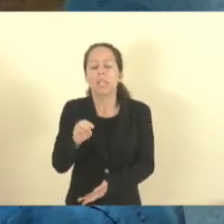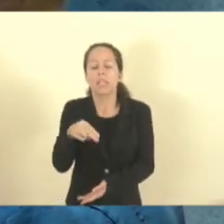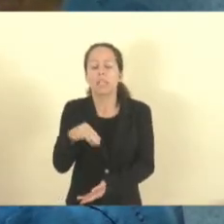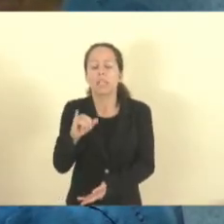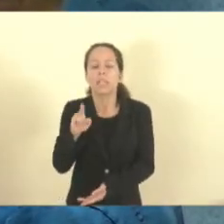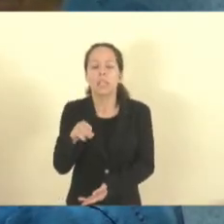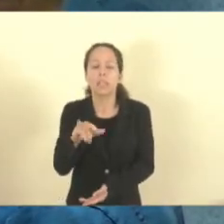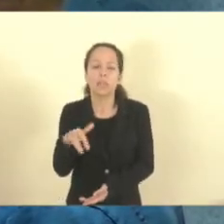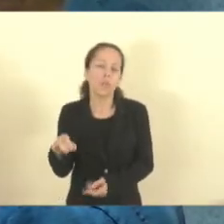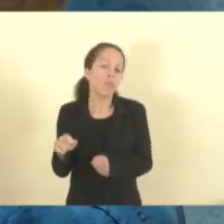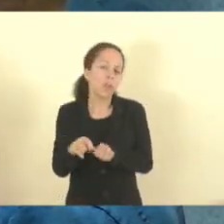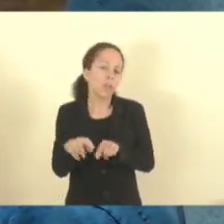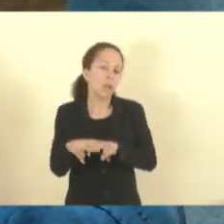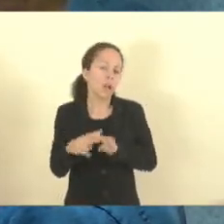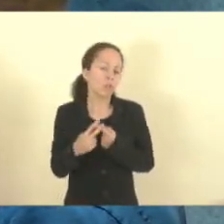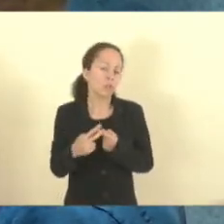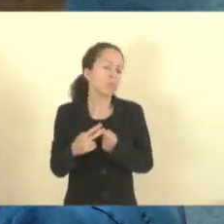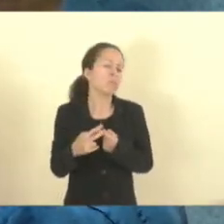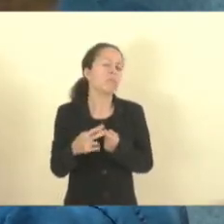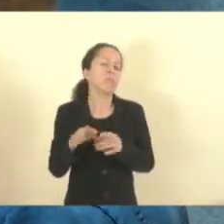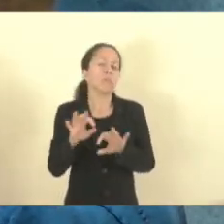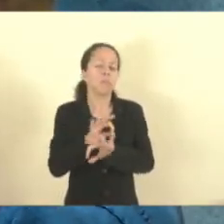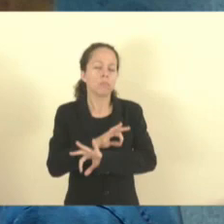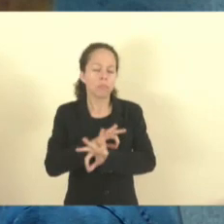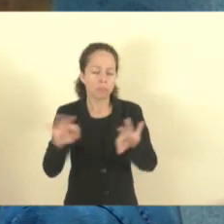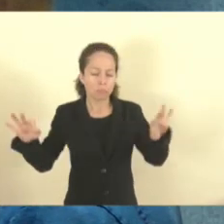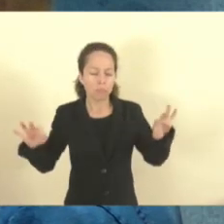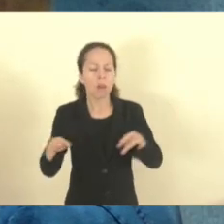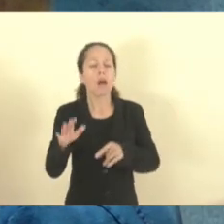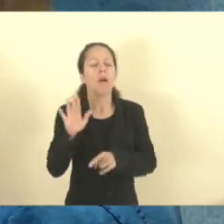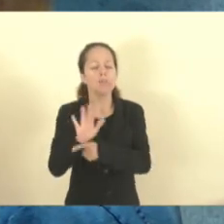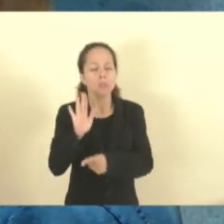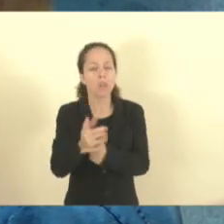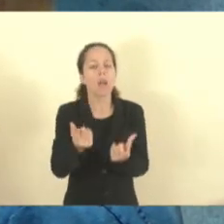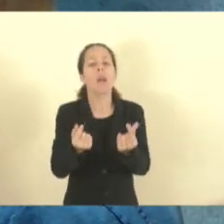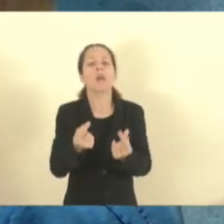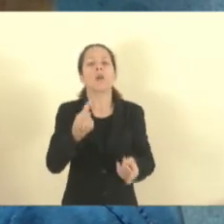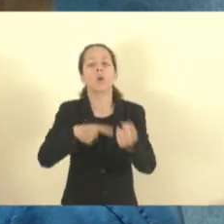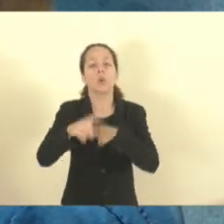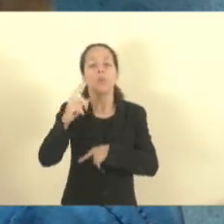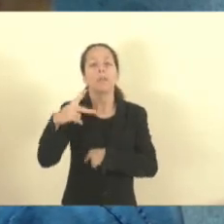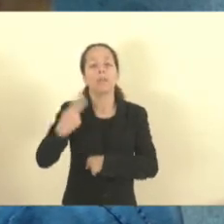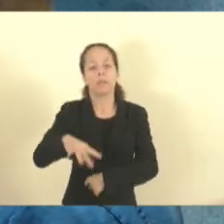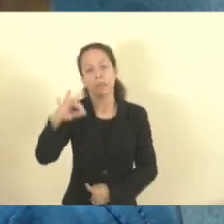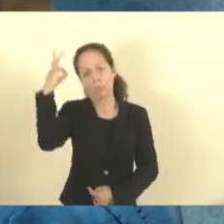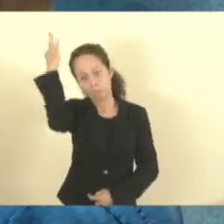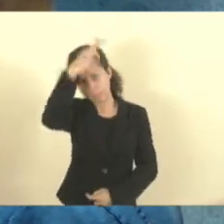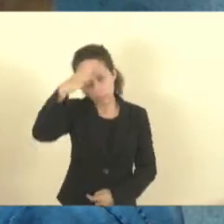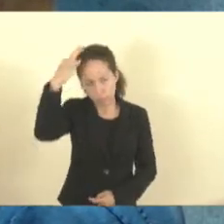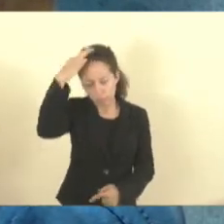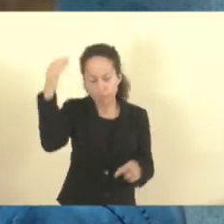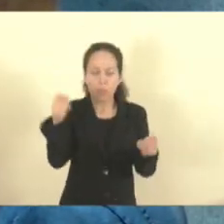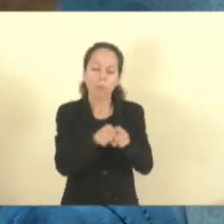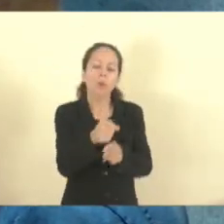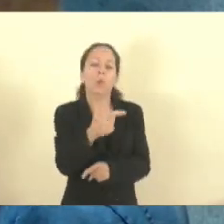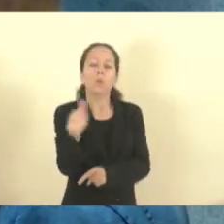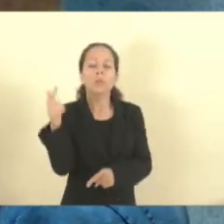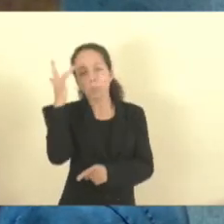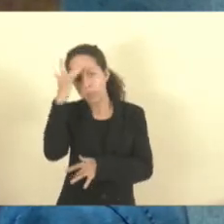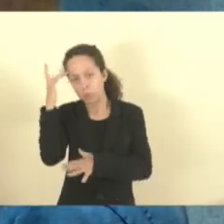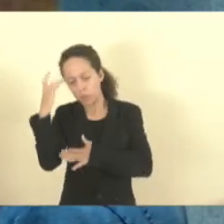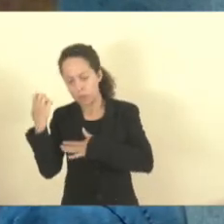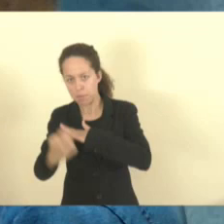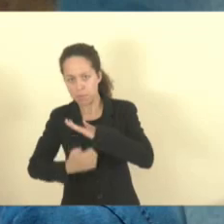feito, mais uma vez modernizando a economia capixaba e dando melhores condições de competitividade para os distribuidores e